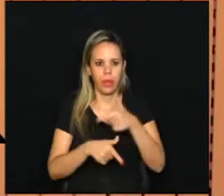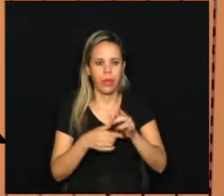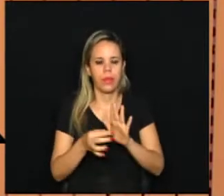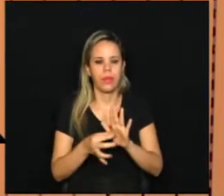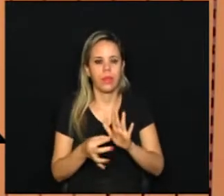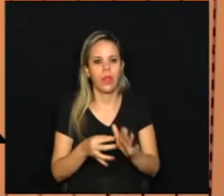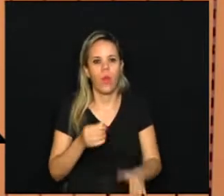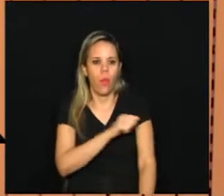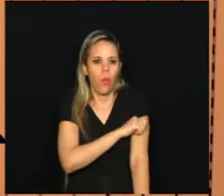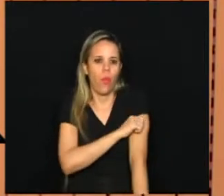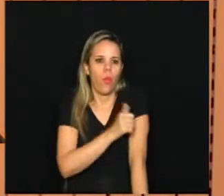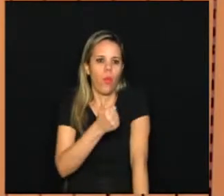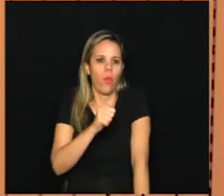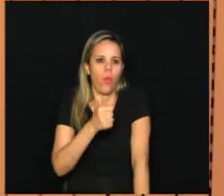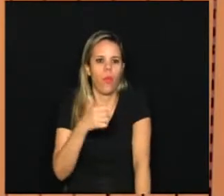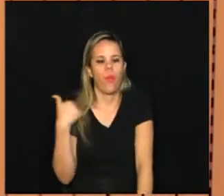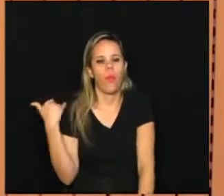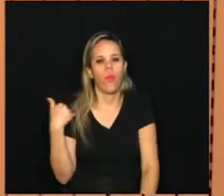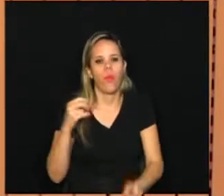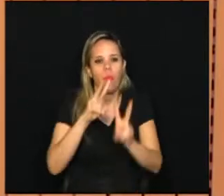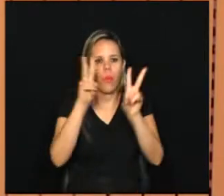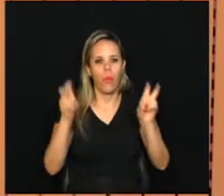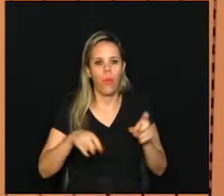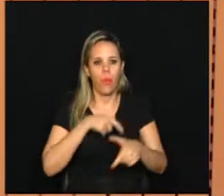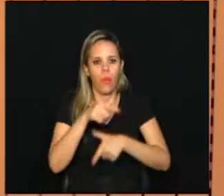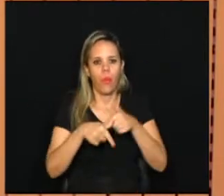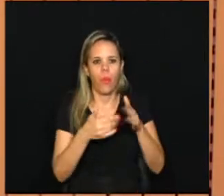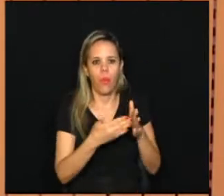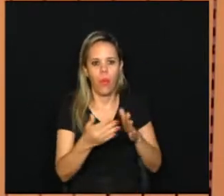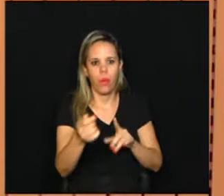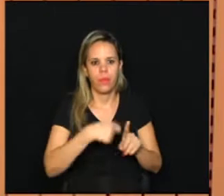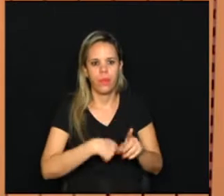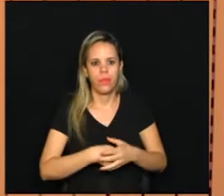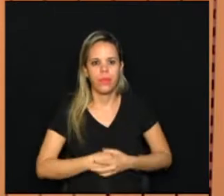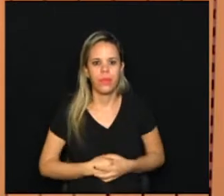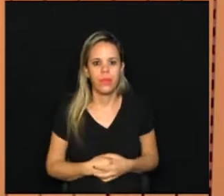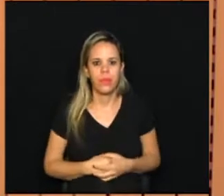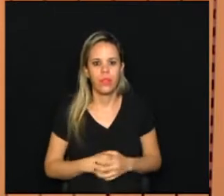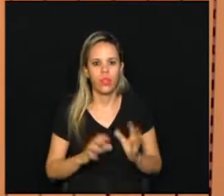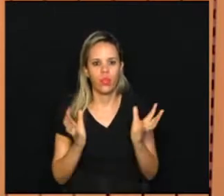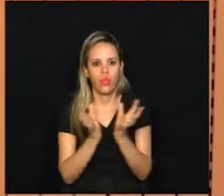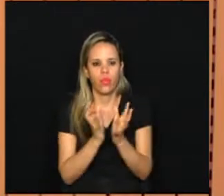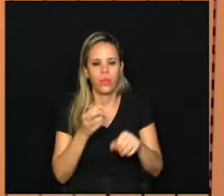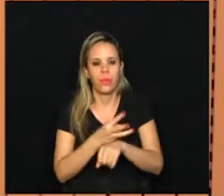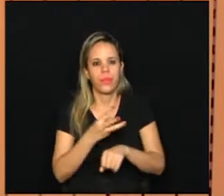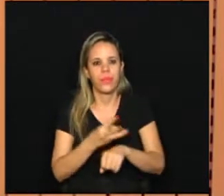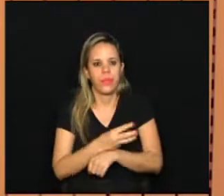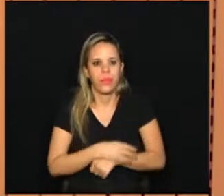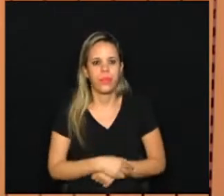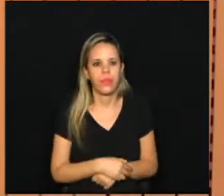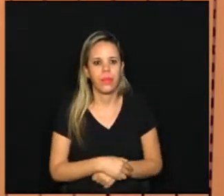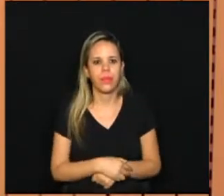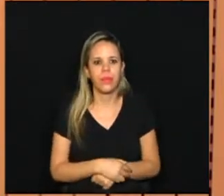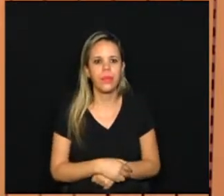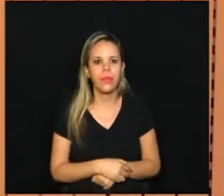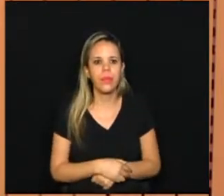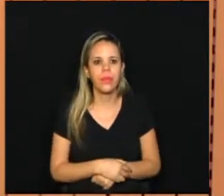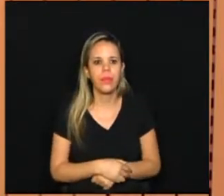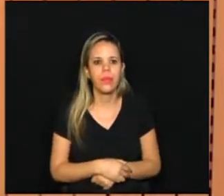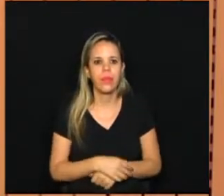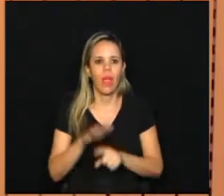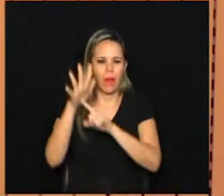de 11 anos sugeriu que a temática fosse trabalhada durante esse mês, num grupo de WhatsApp. Ele foi